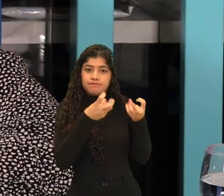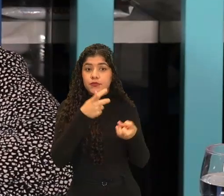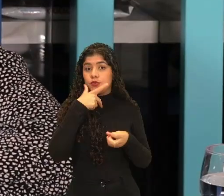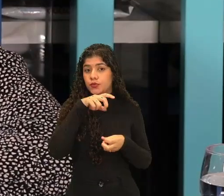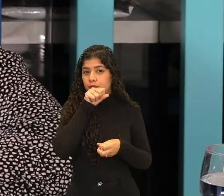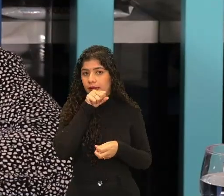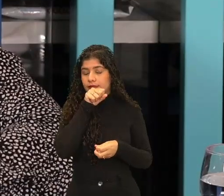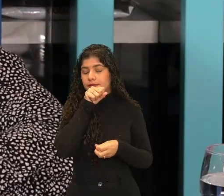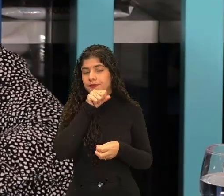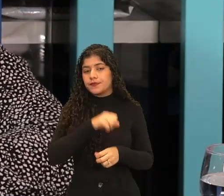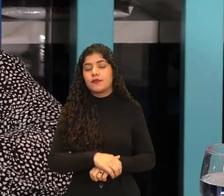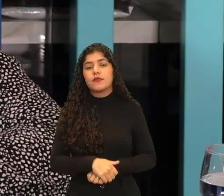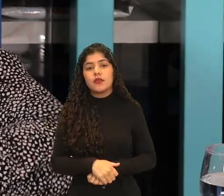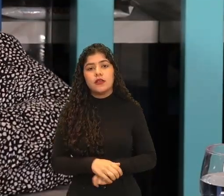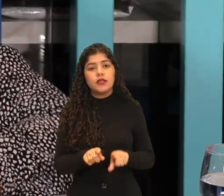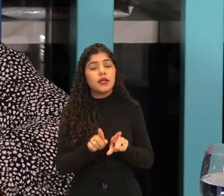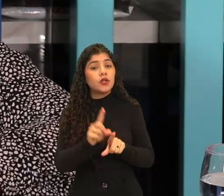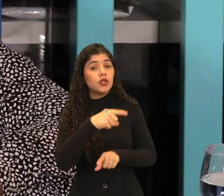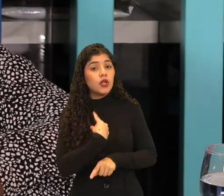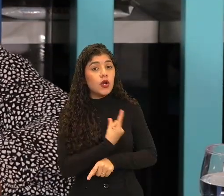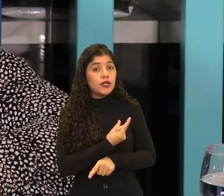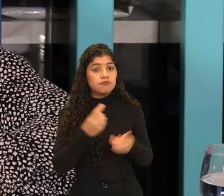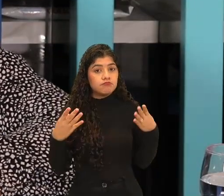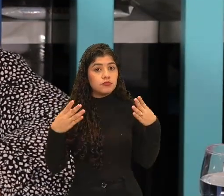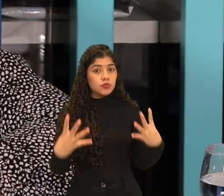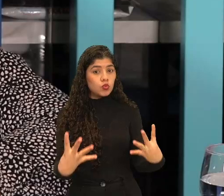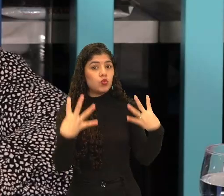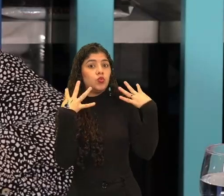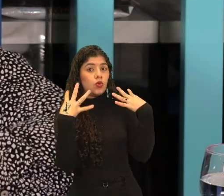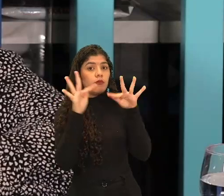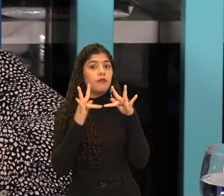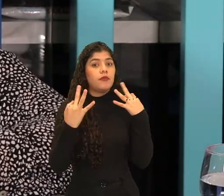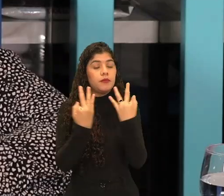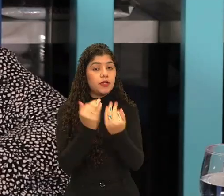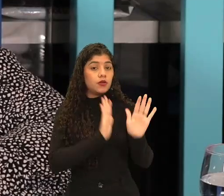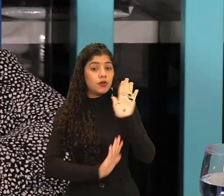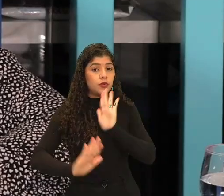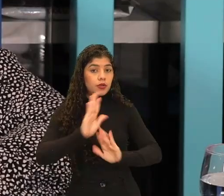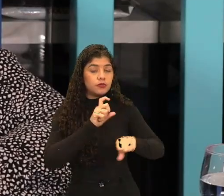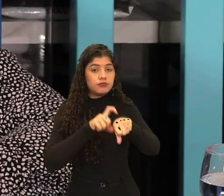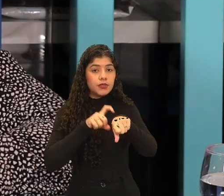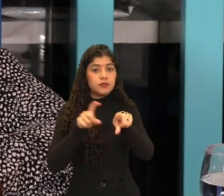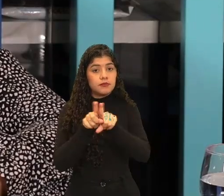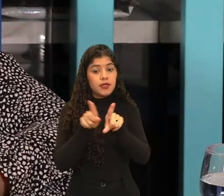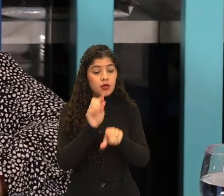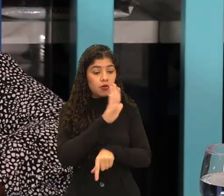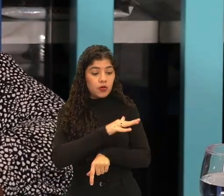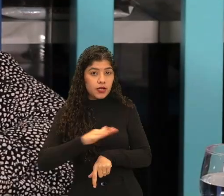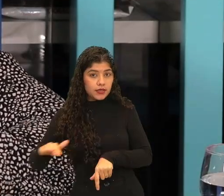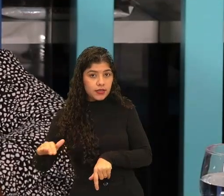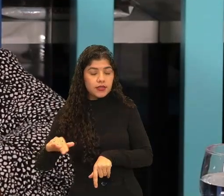pais. E o que a gente alerta as famílias é sobre o tempo que essa criança vai ficar, falando